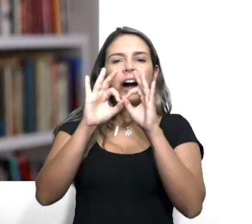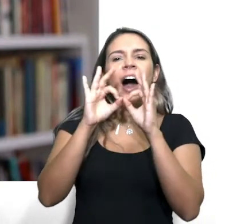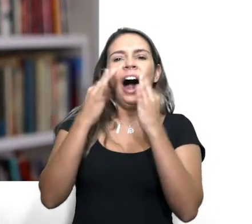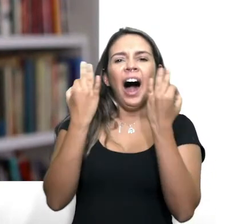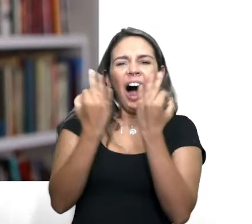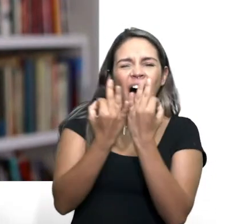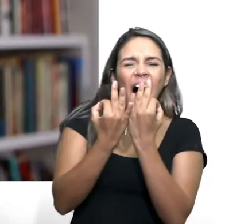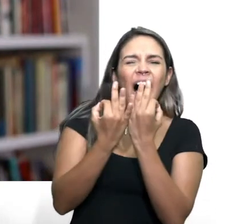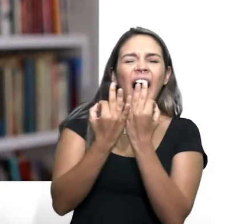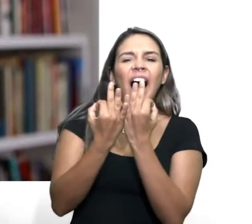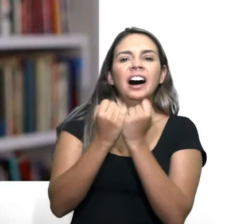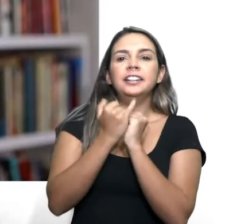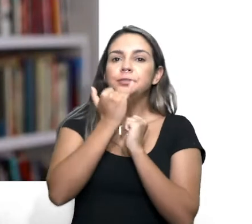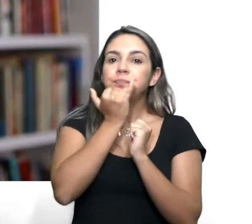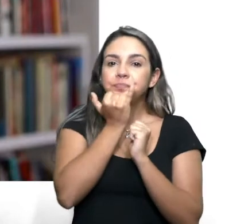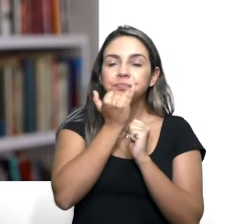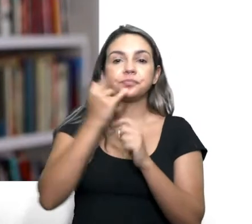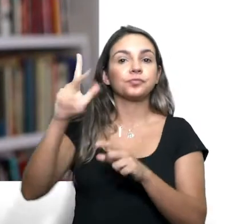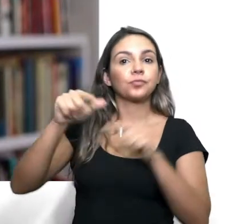opinião?